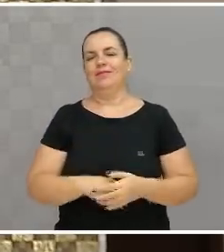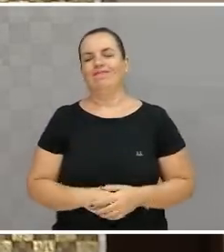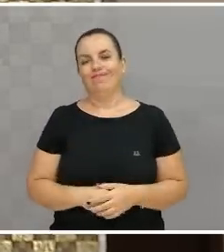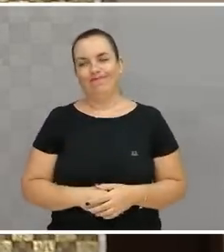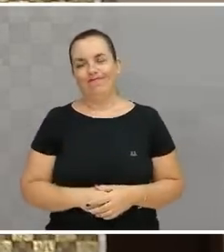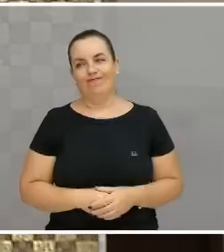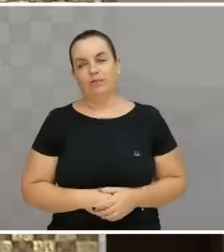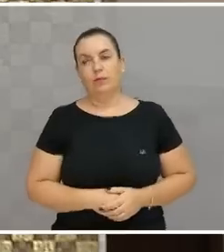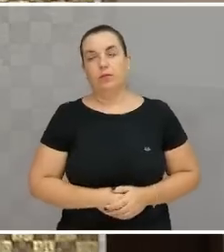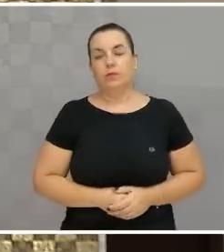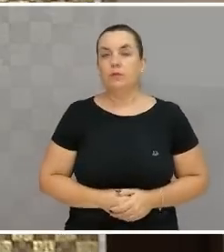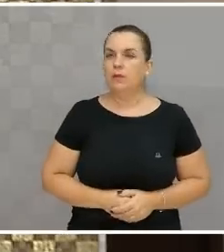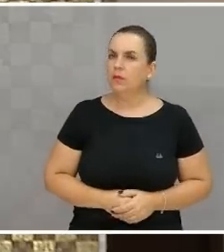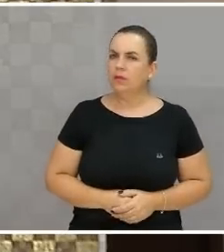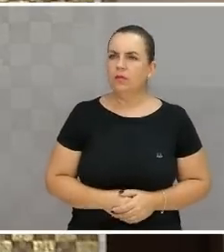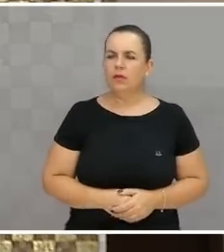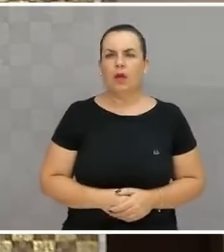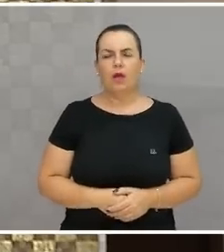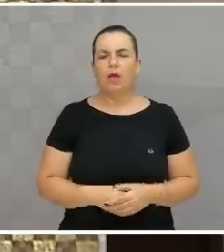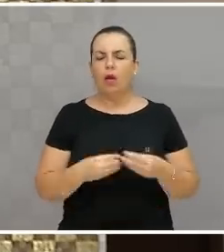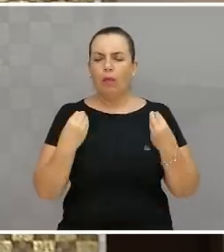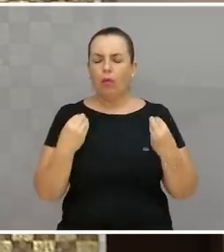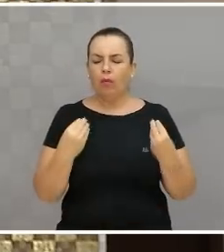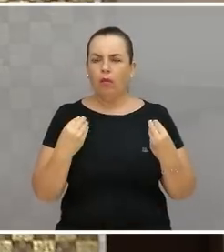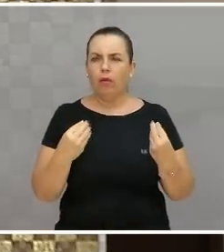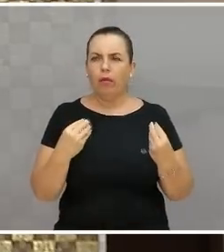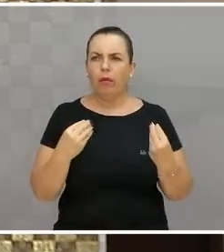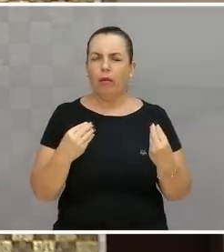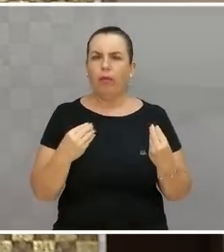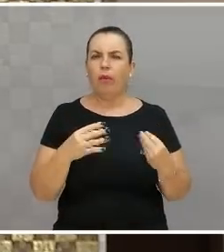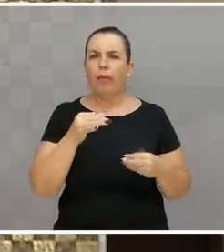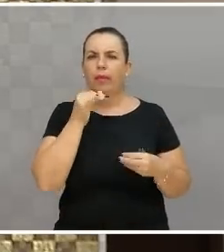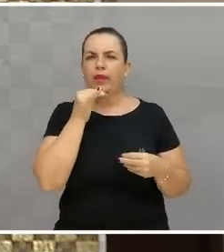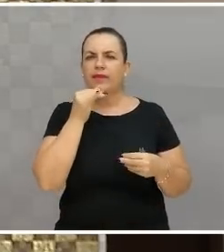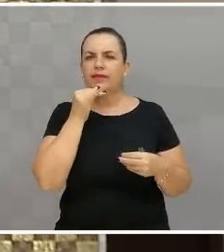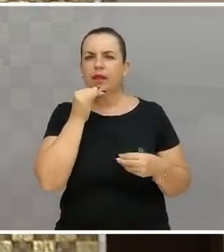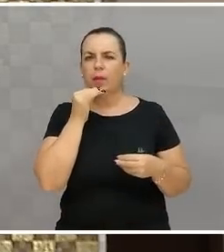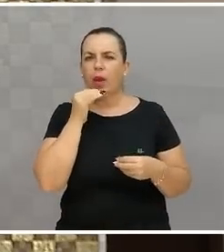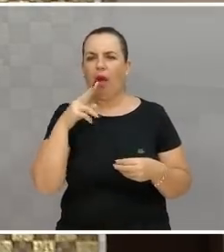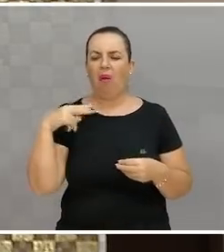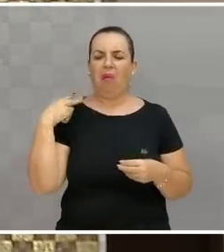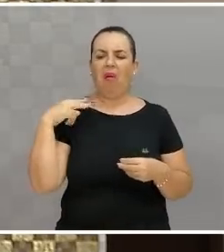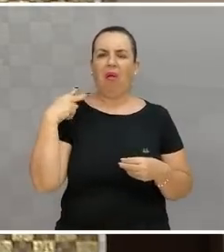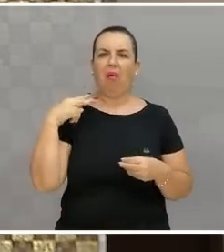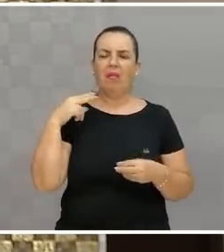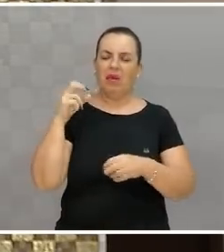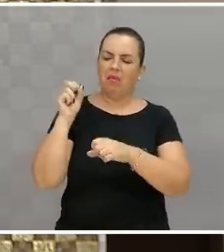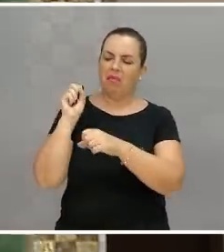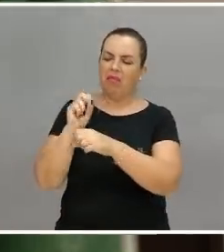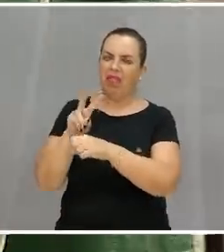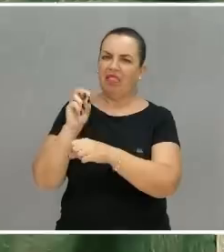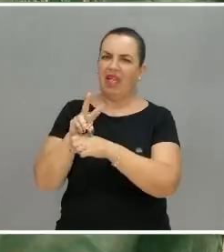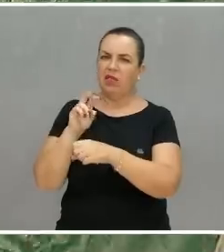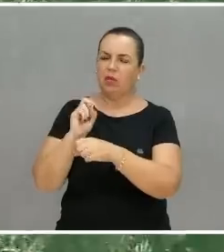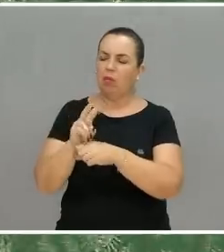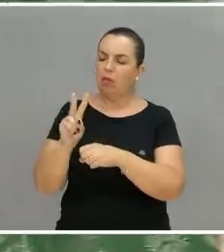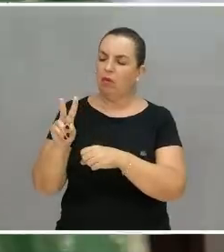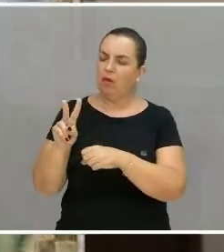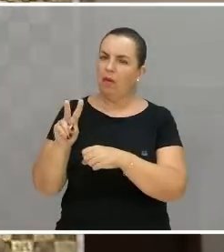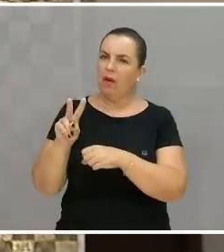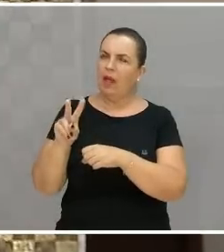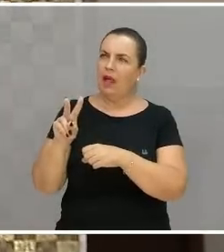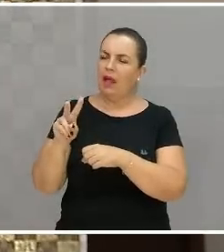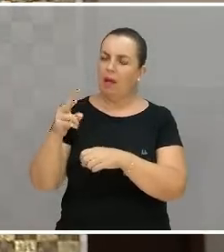Qual é a preservação do veneno da serpente que não é nos santificar em